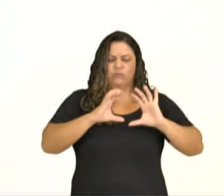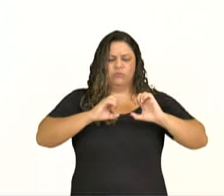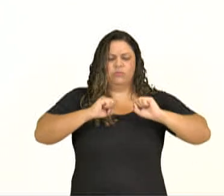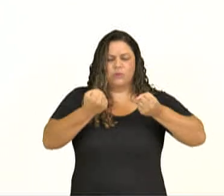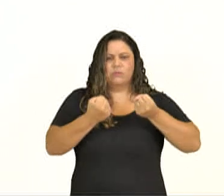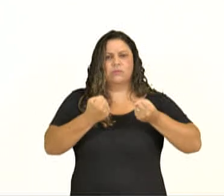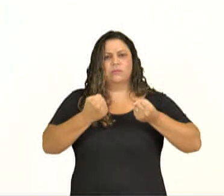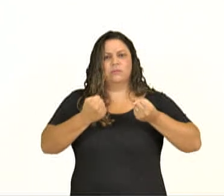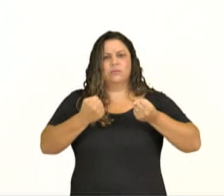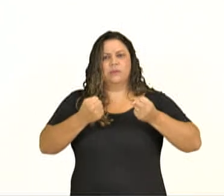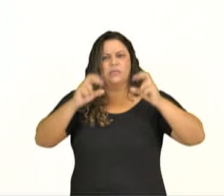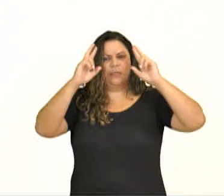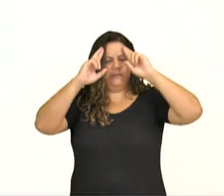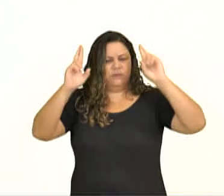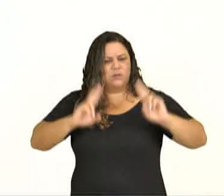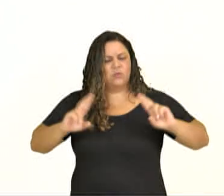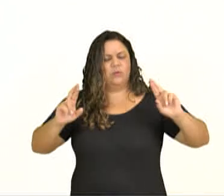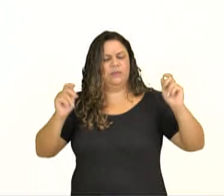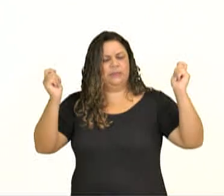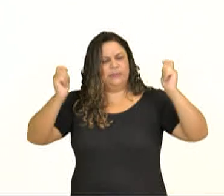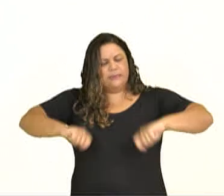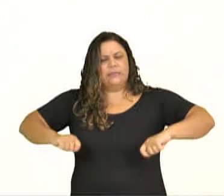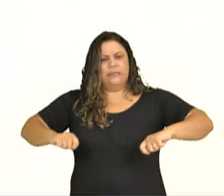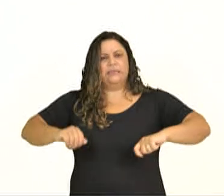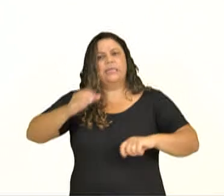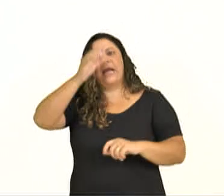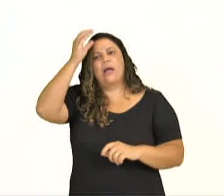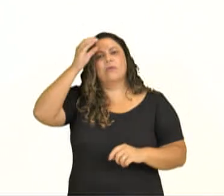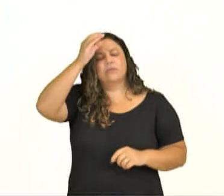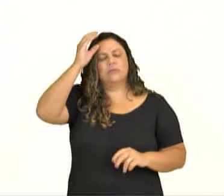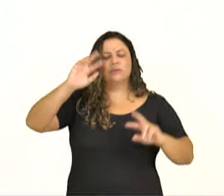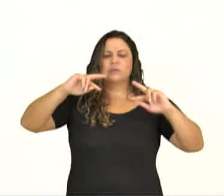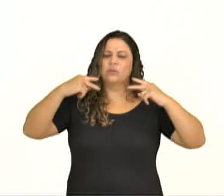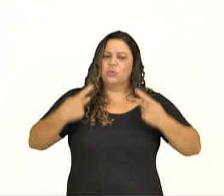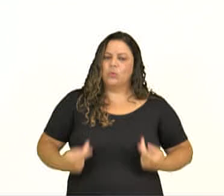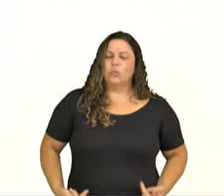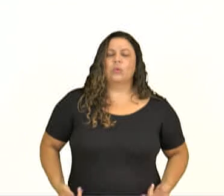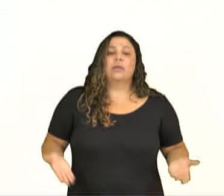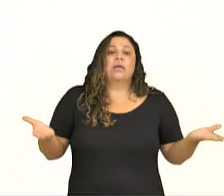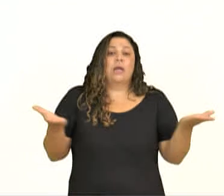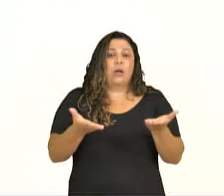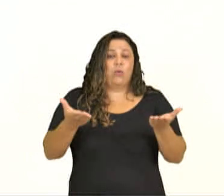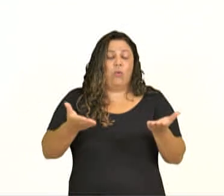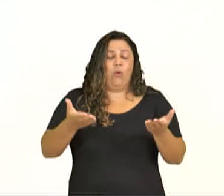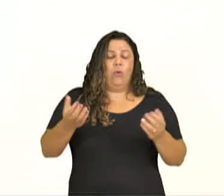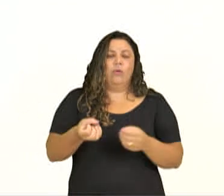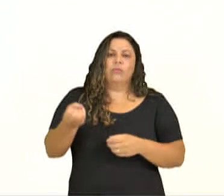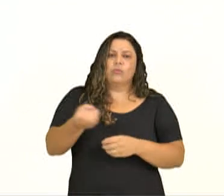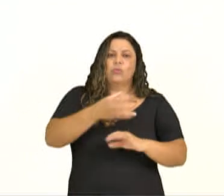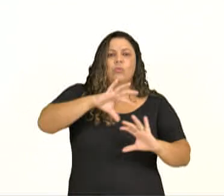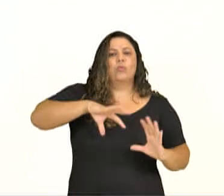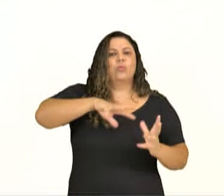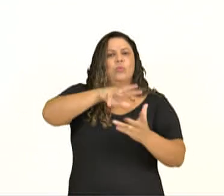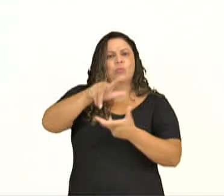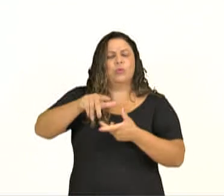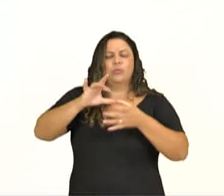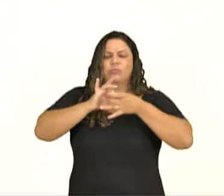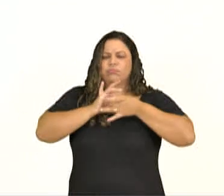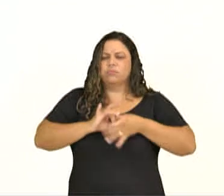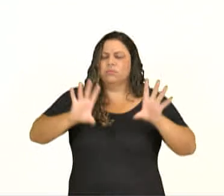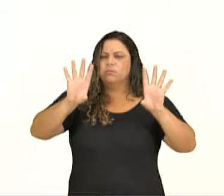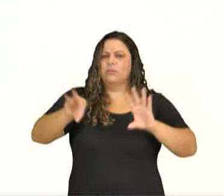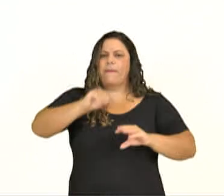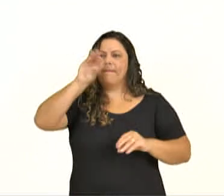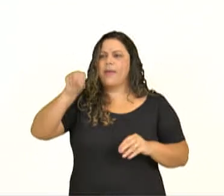a consciência da humanidade e que o advento de um mundo em que mulheres e homens gozem de liberdade de